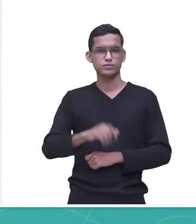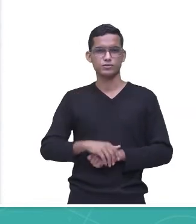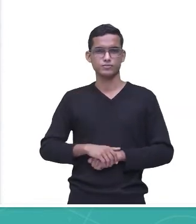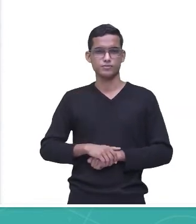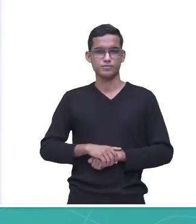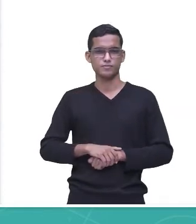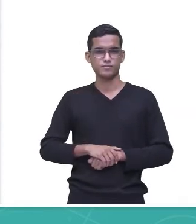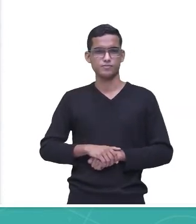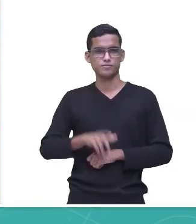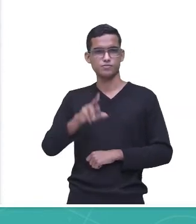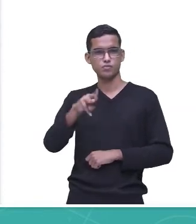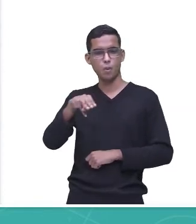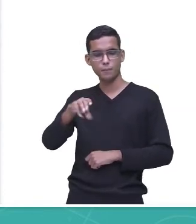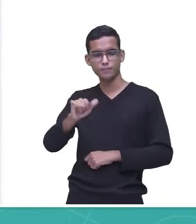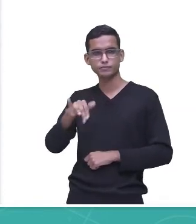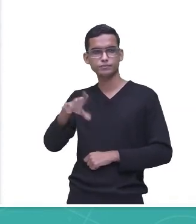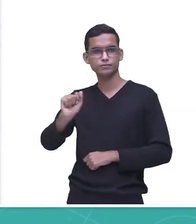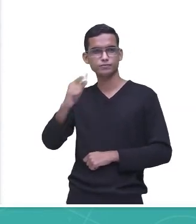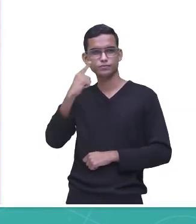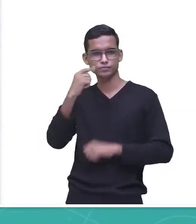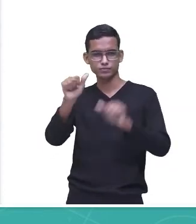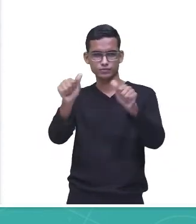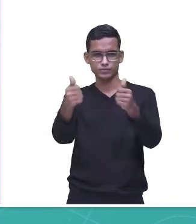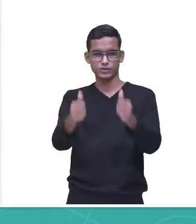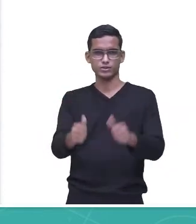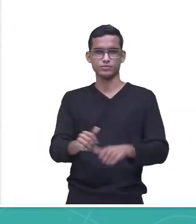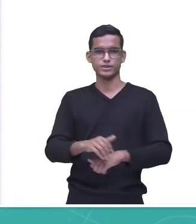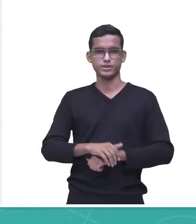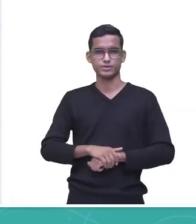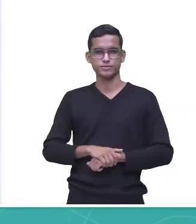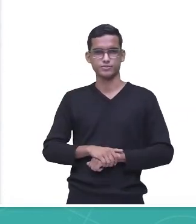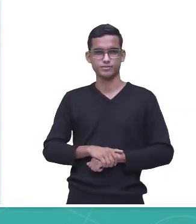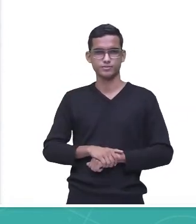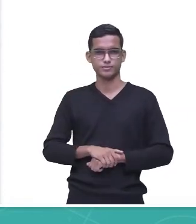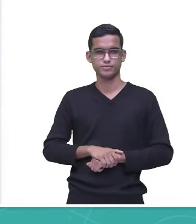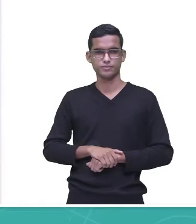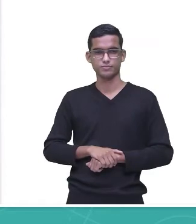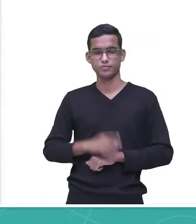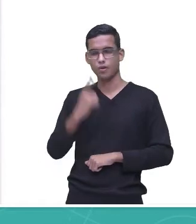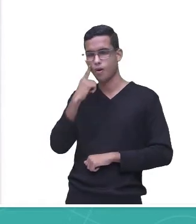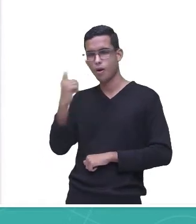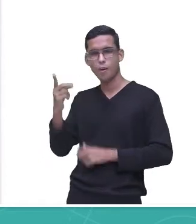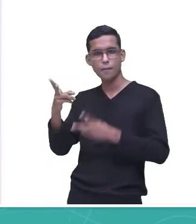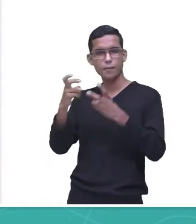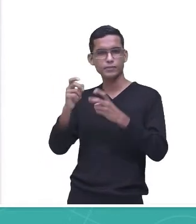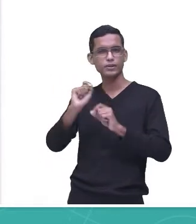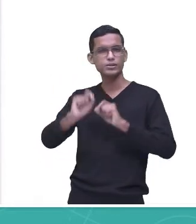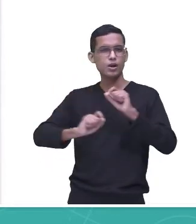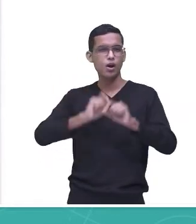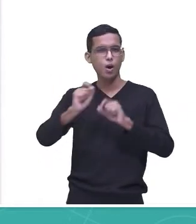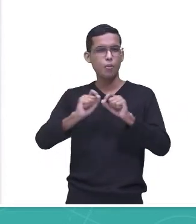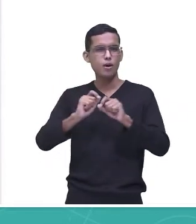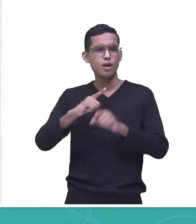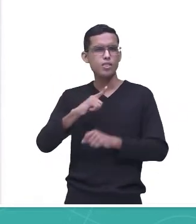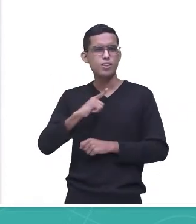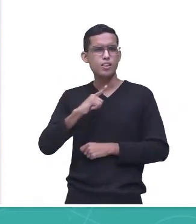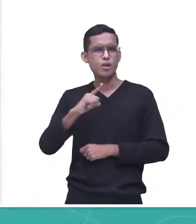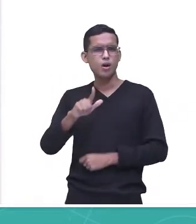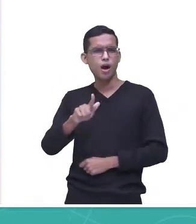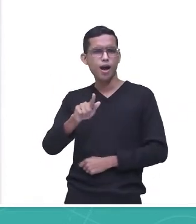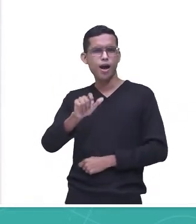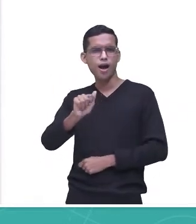vocês estão vendo, em frente às fachadas das igrejas, a gente pode ver aqui uma gárgula. Professora, o que é uma